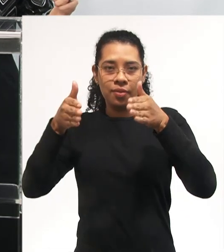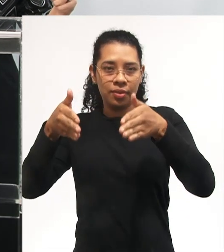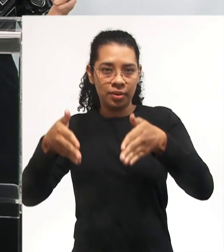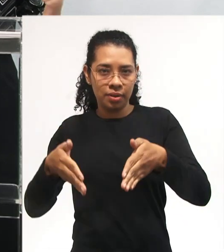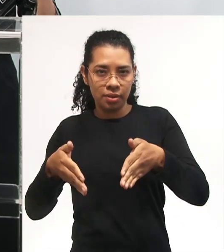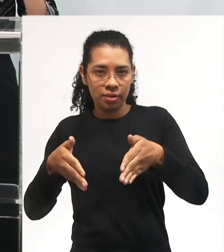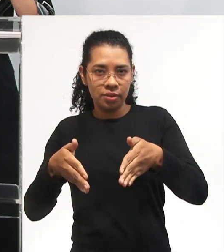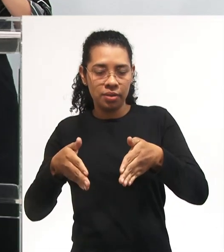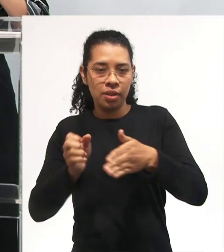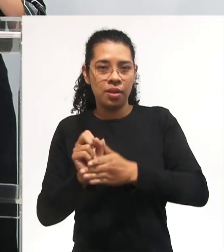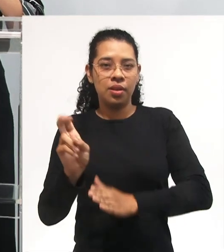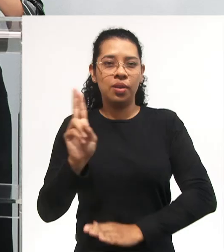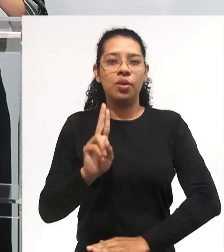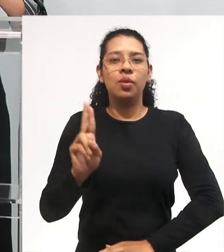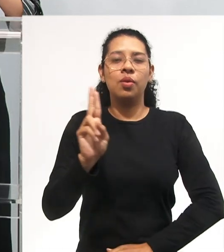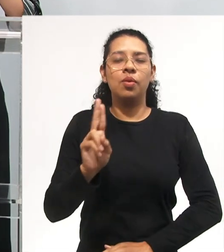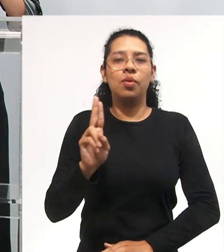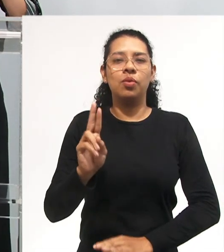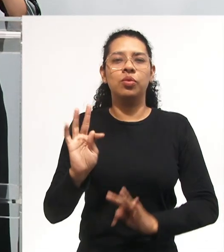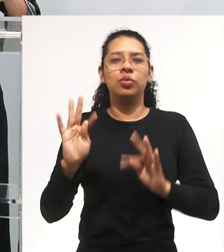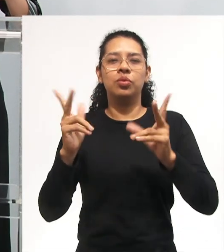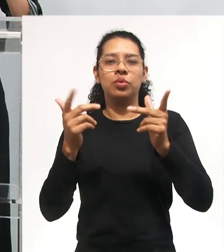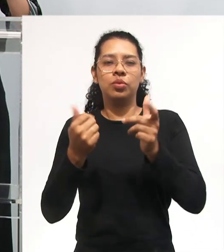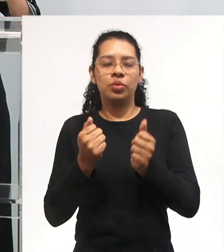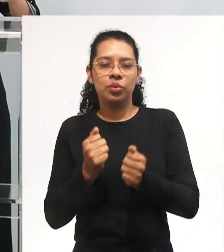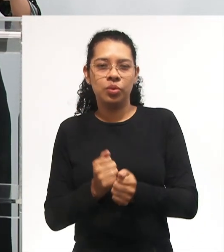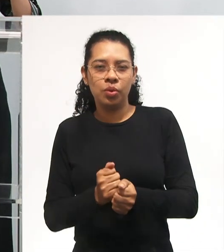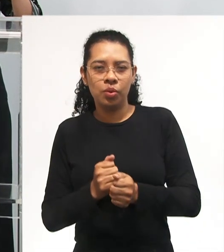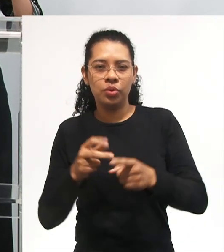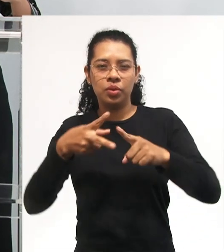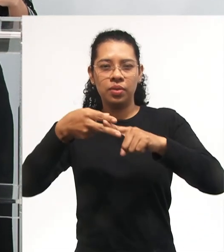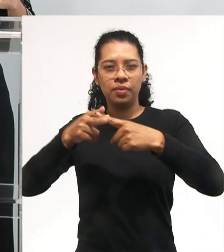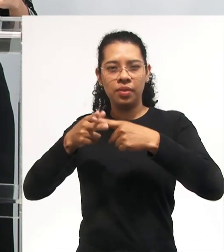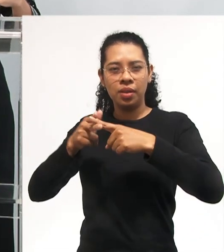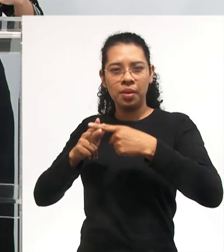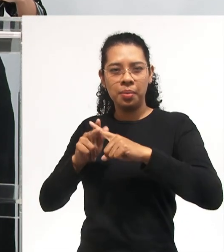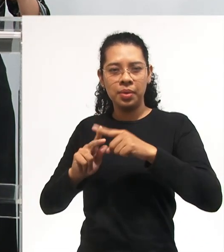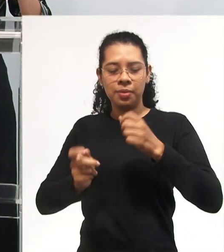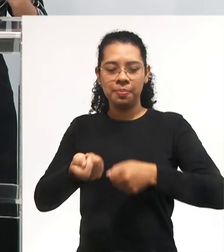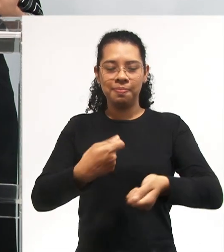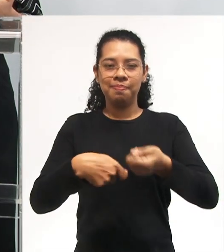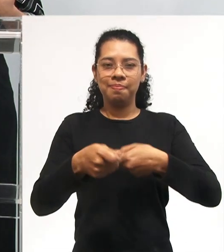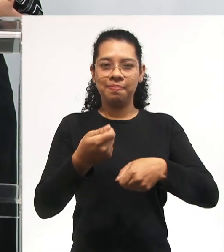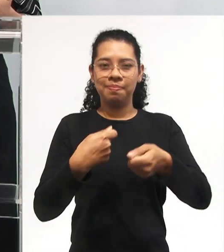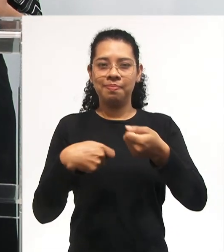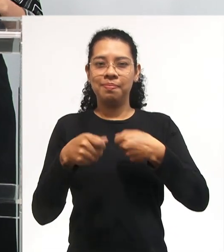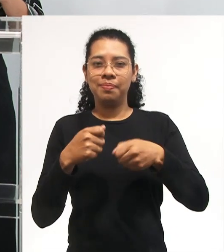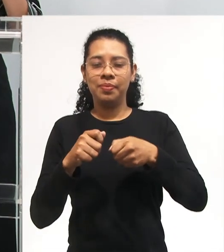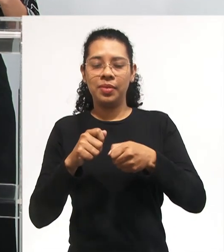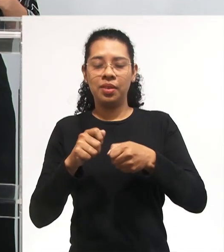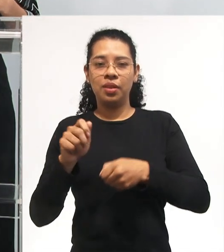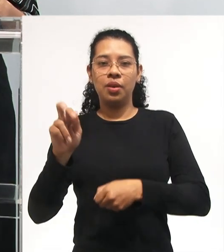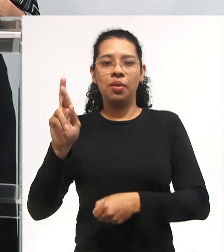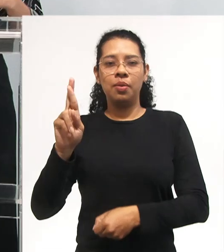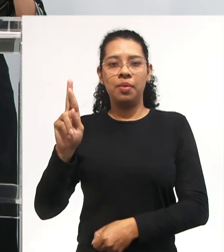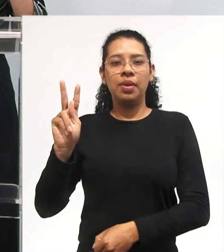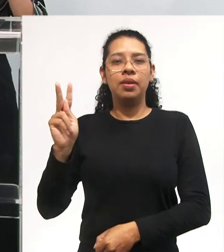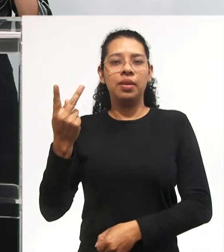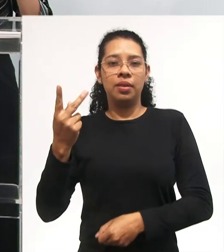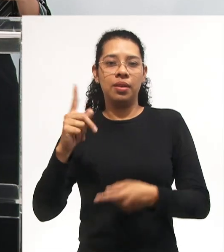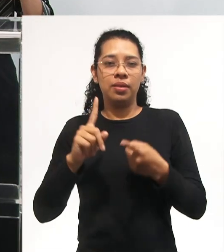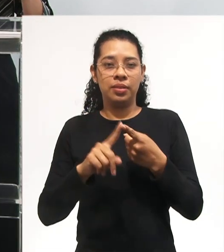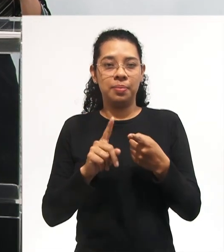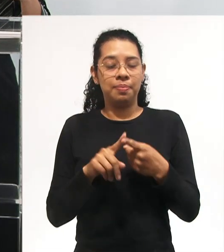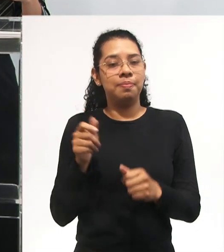recursos humanos, que é mais focado nas estratégias e ferramentas administrativas, e tem outras empresas que estão trabalhando